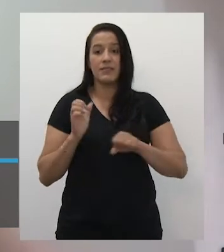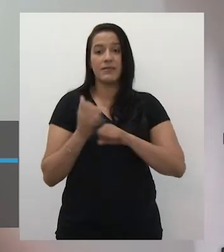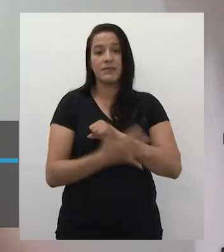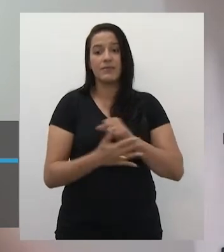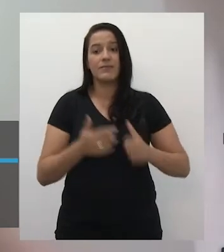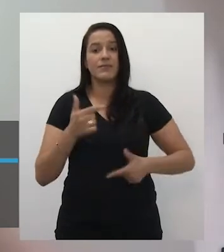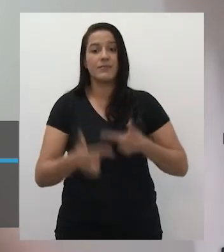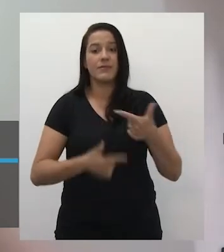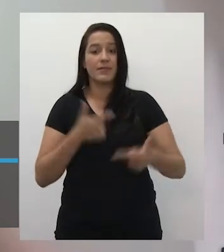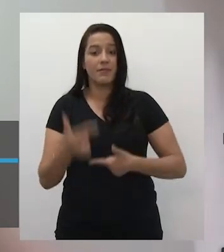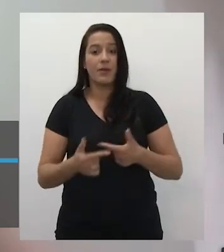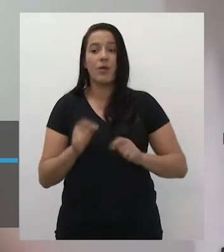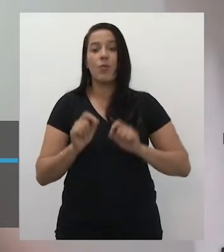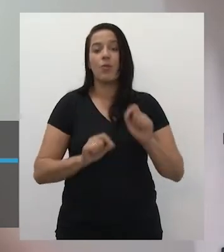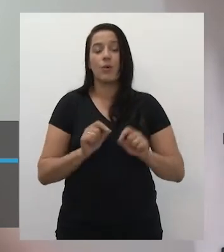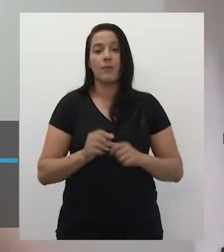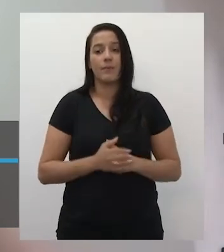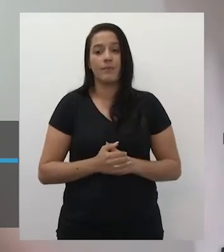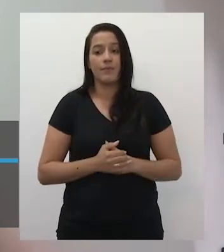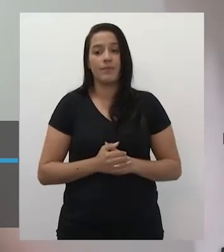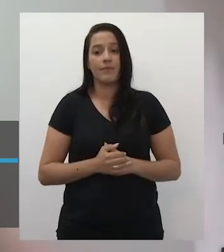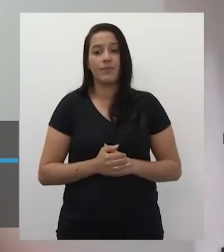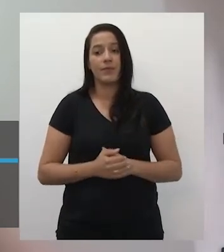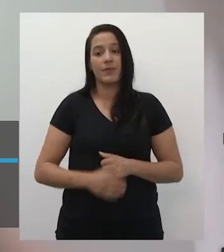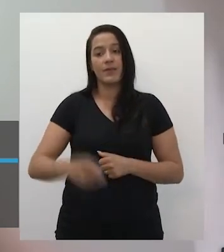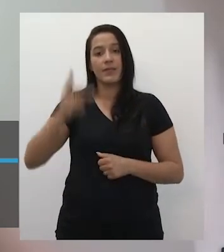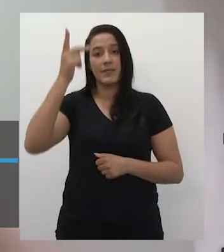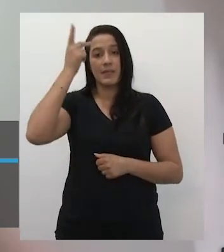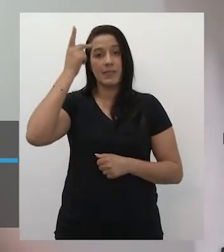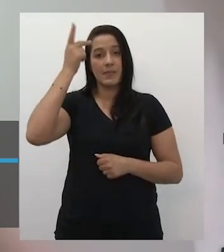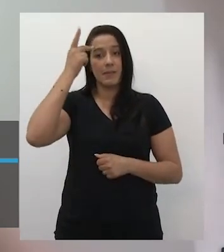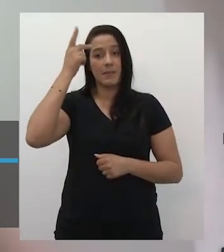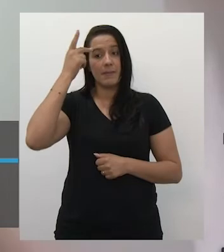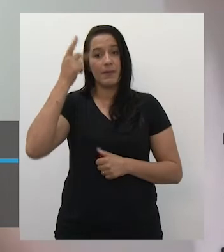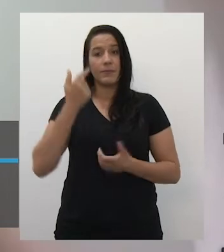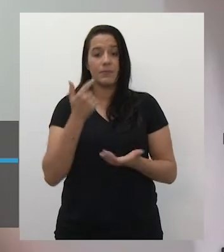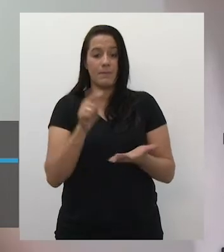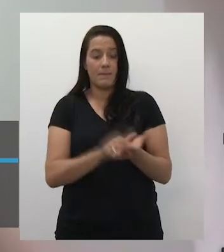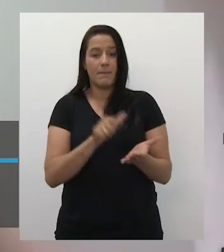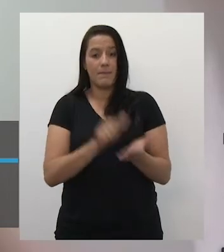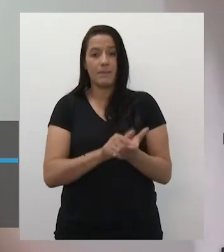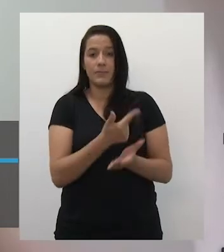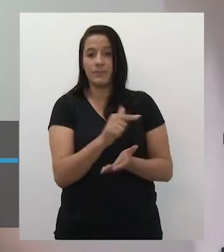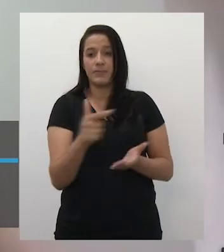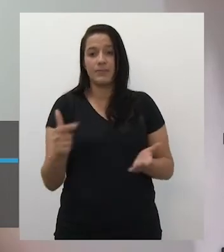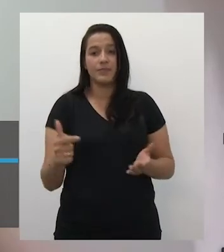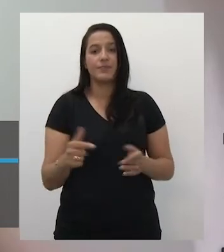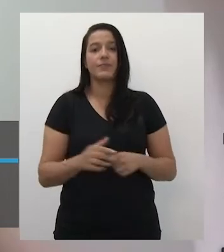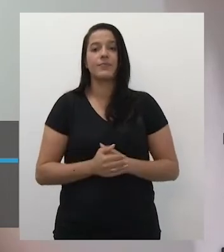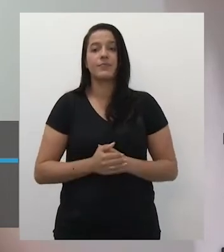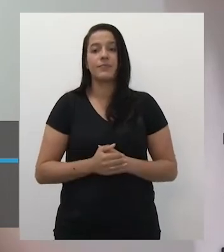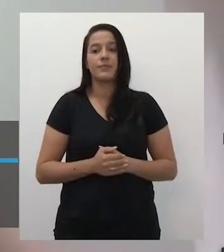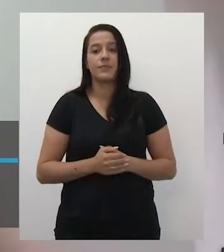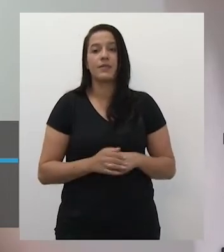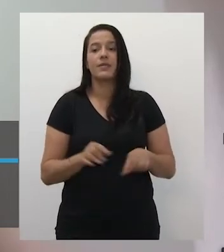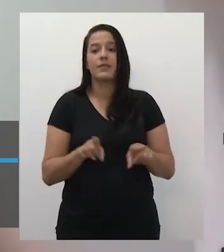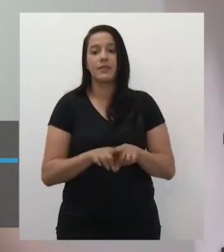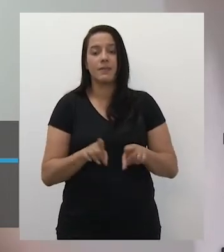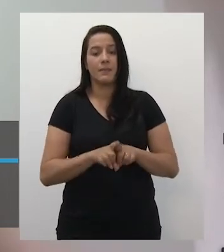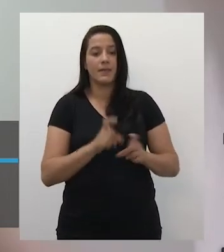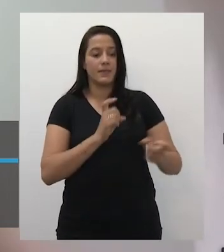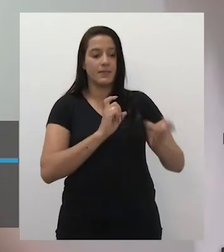forma remota. Auxiliando os gestores da escola, fazendo atendimento de pais, professores e